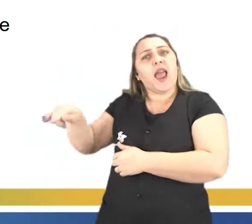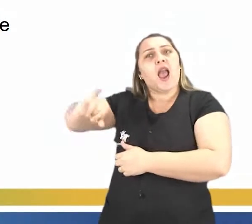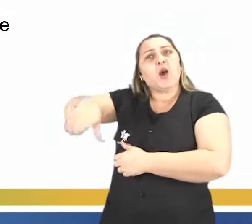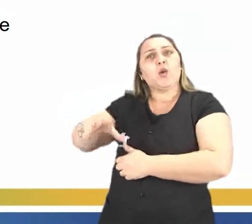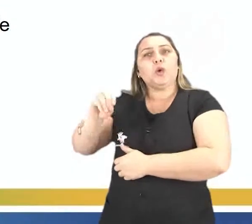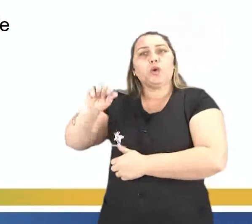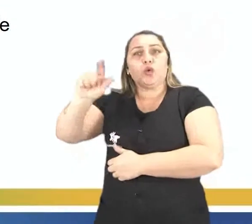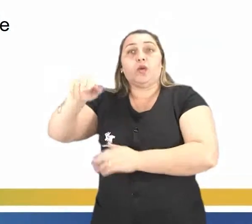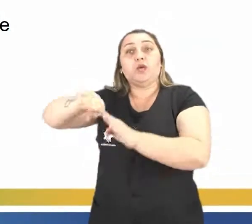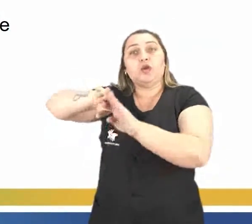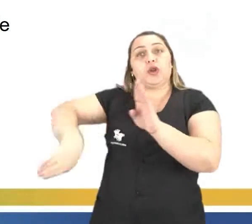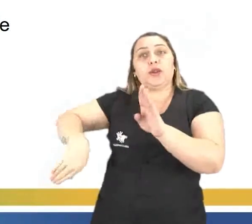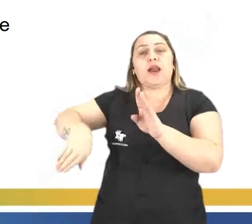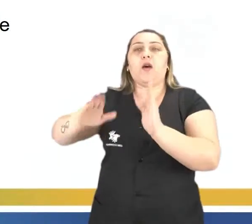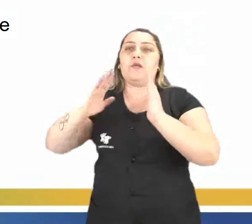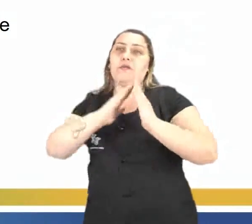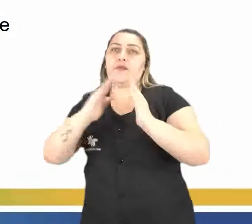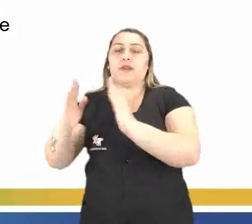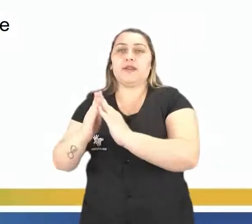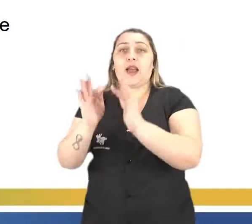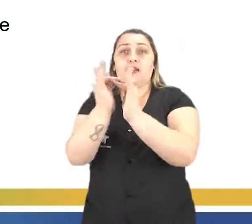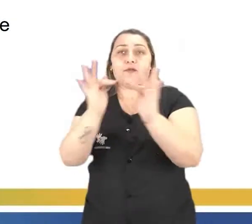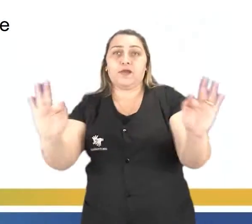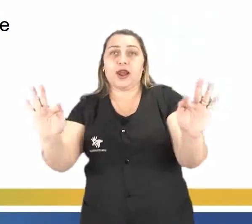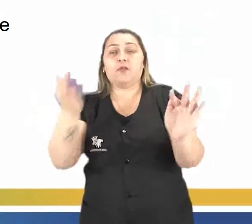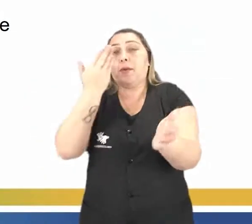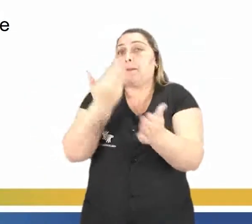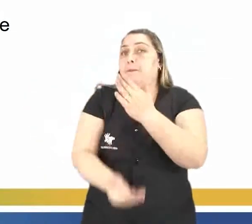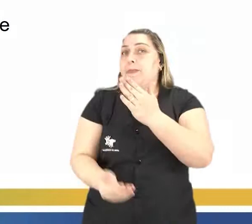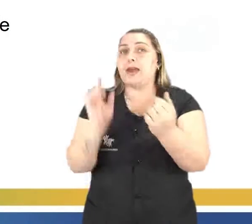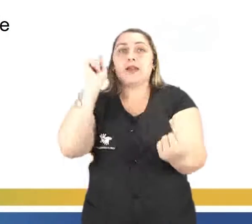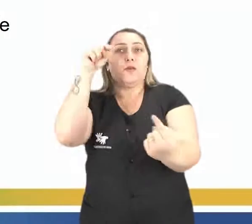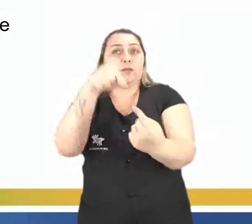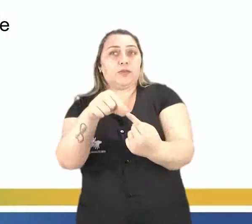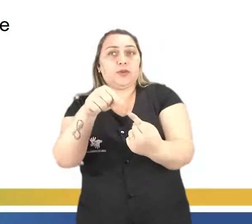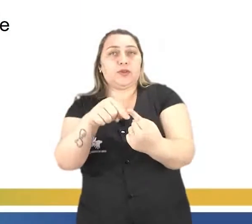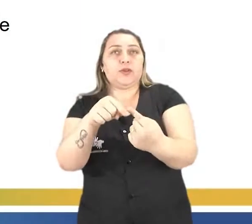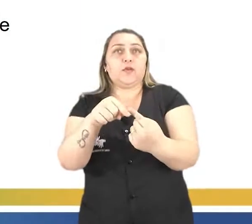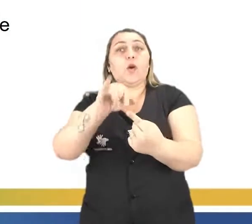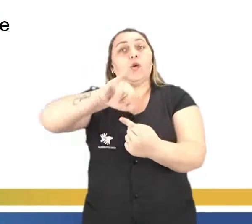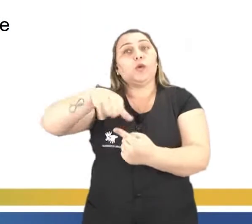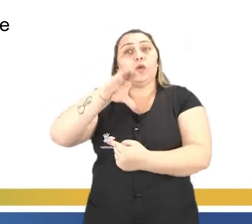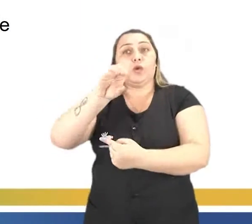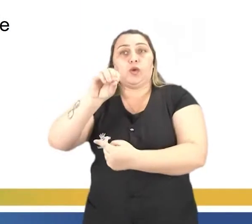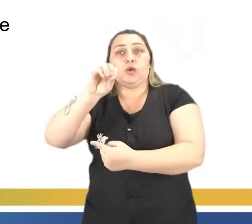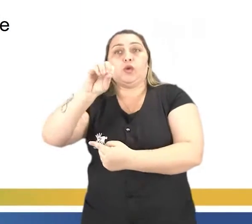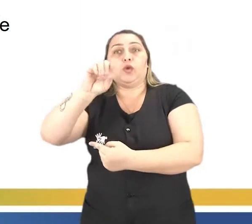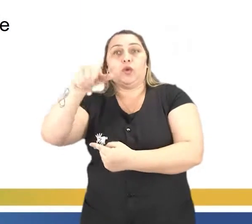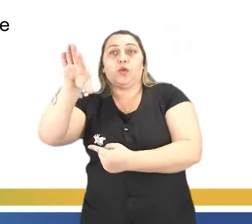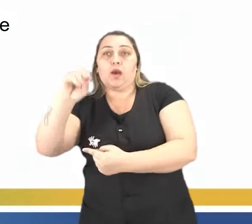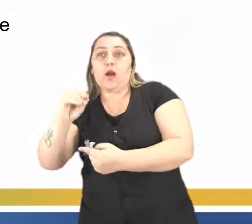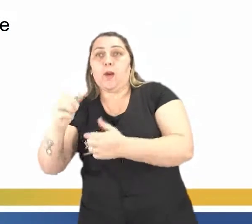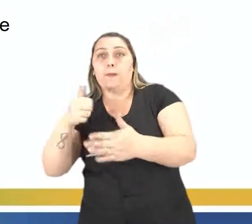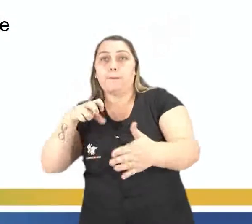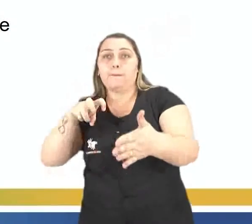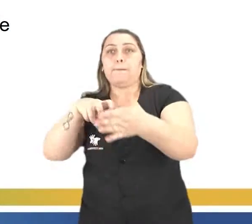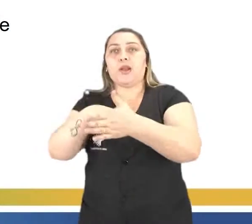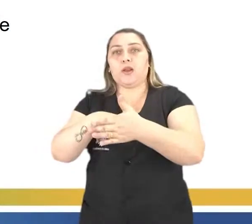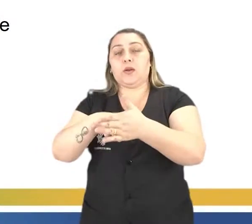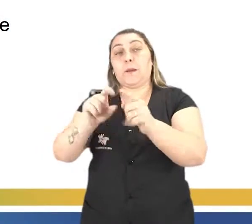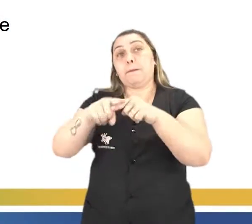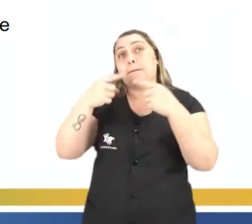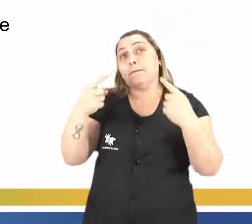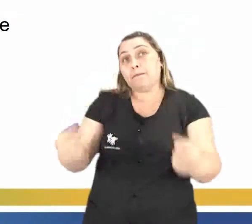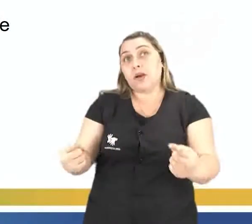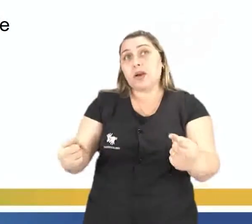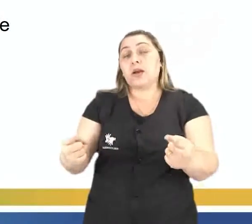retirar esse meu vizinho daí, a frase não vai perder seu sentido, tá bom? Então, João bateu o carro, mas como eu